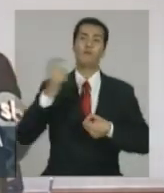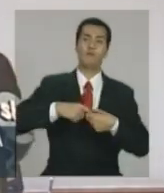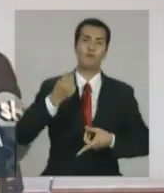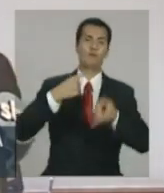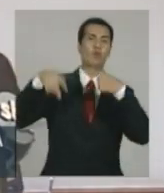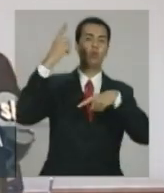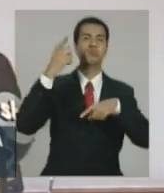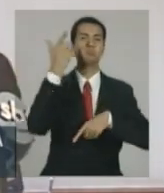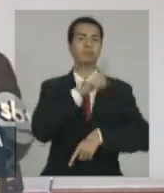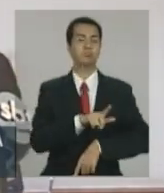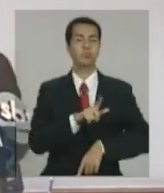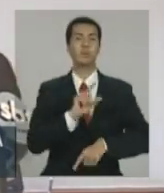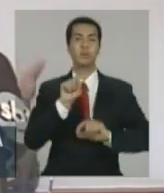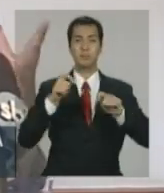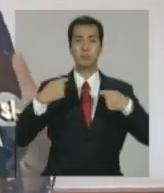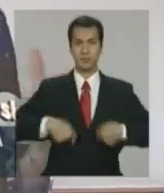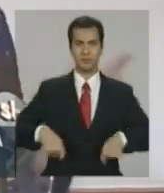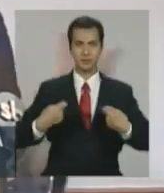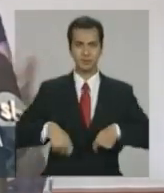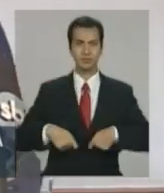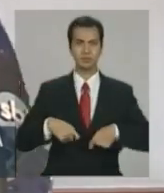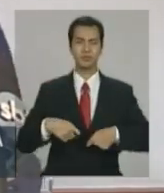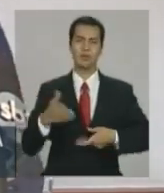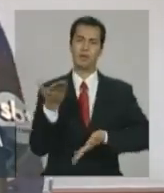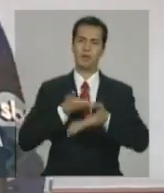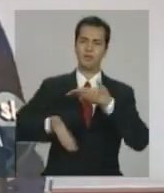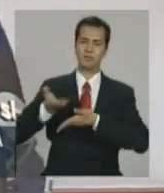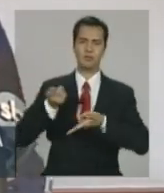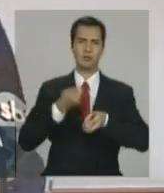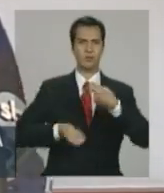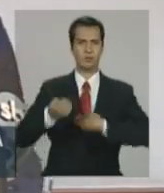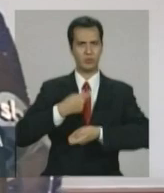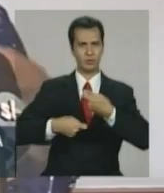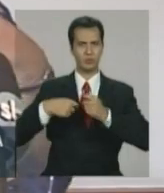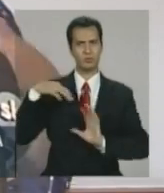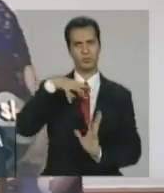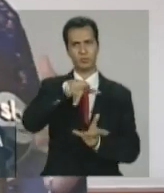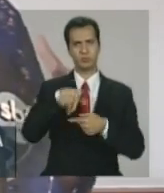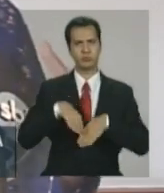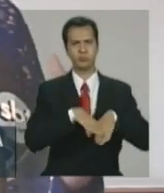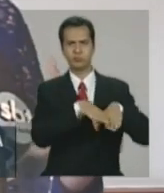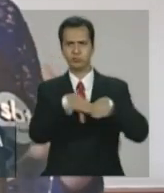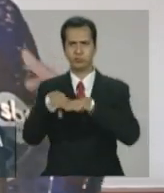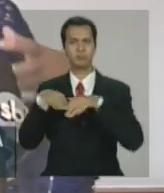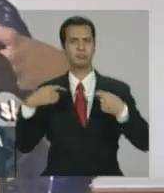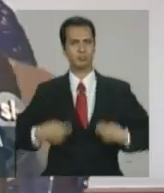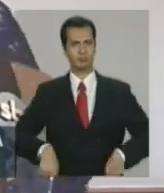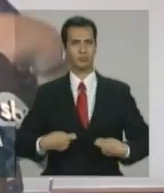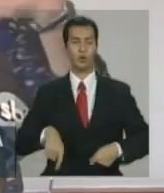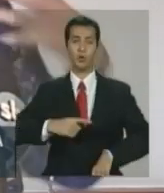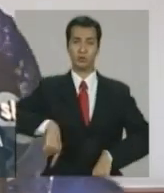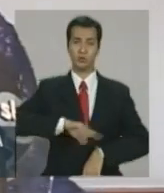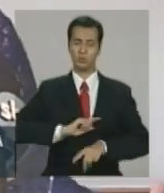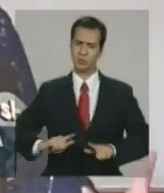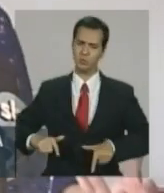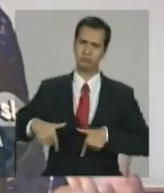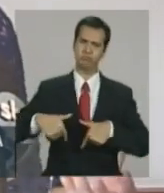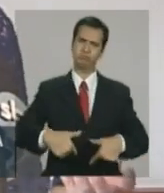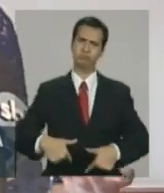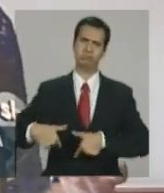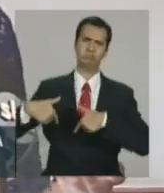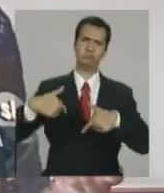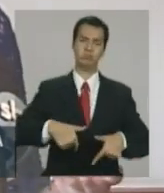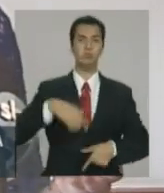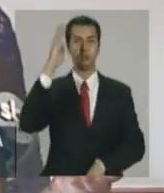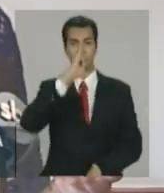se fala? Você tem de reequilibrar as relações econômicas internacionais. Por que, que nós fazemos um esforço grande para o